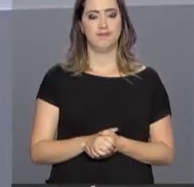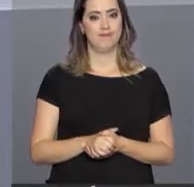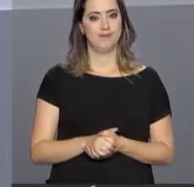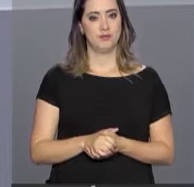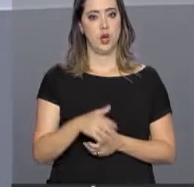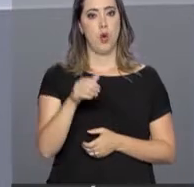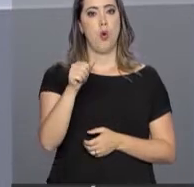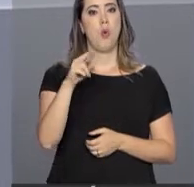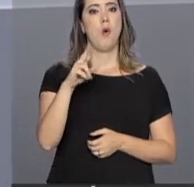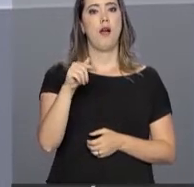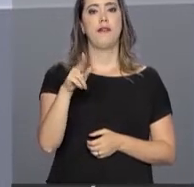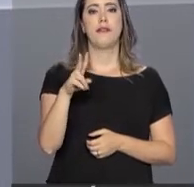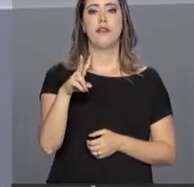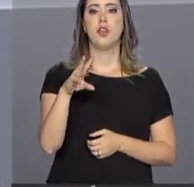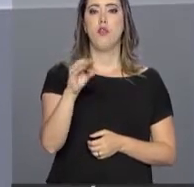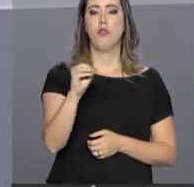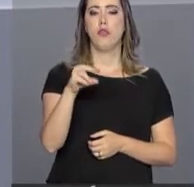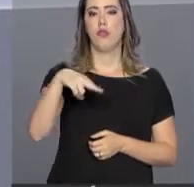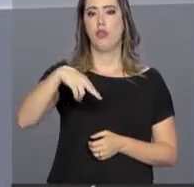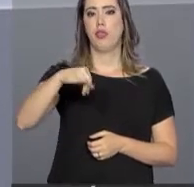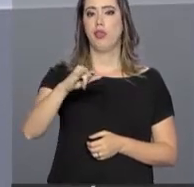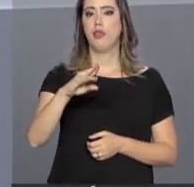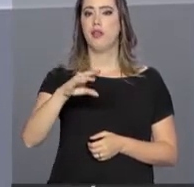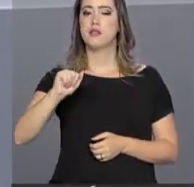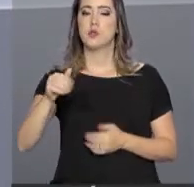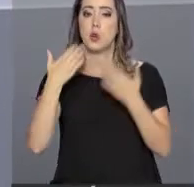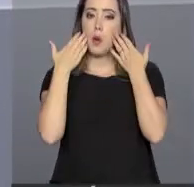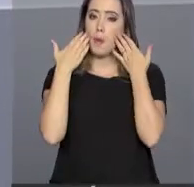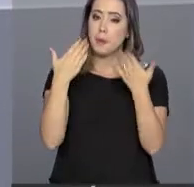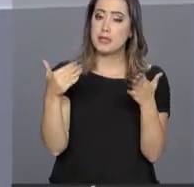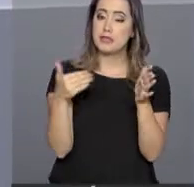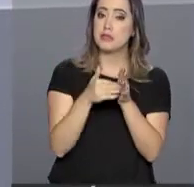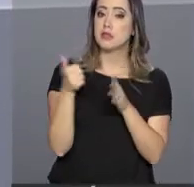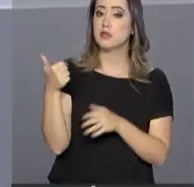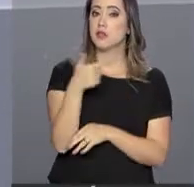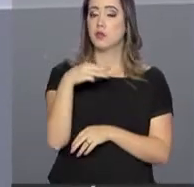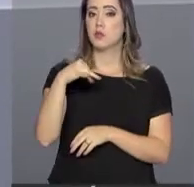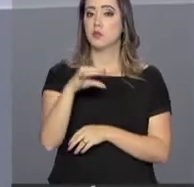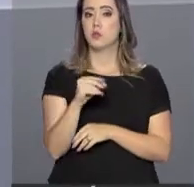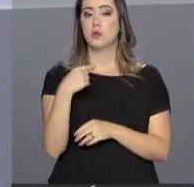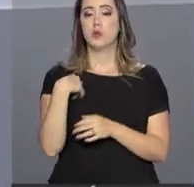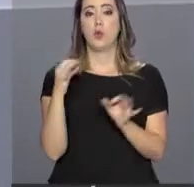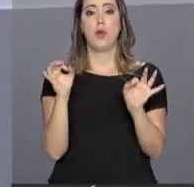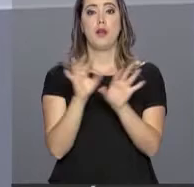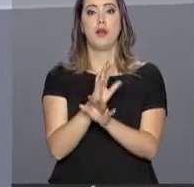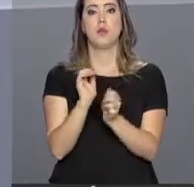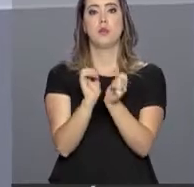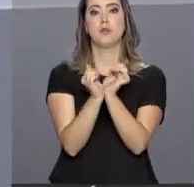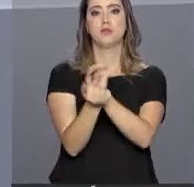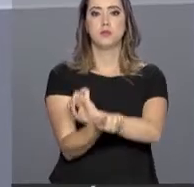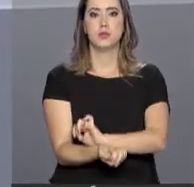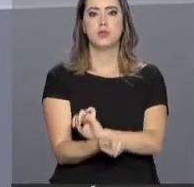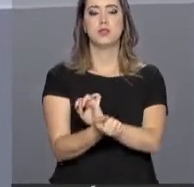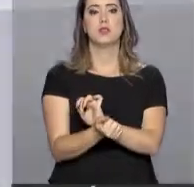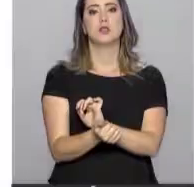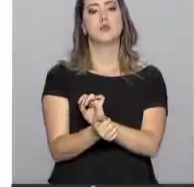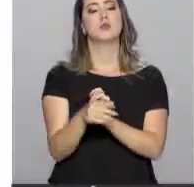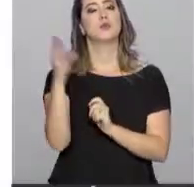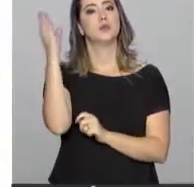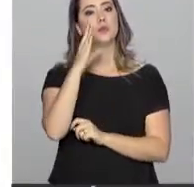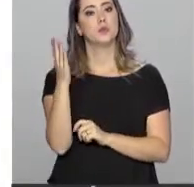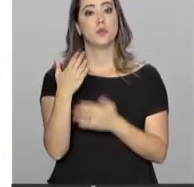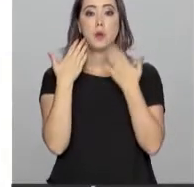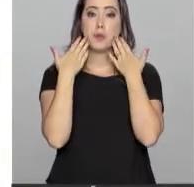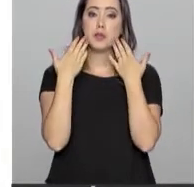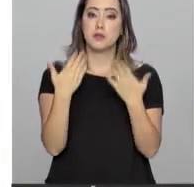nacional vai realizar até o dia 12 de maio uma exposição para marcar os 130 anos da abolição da escravatura no brasil estão sendo